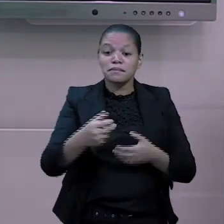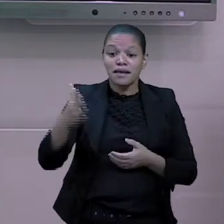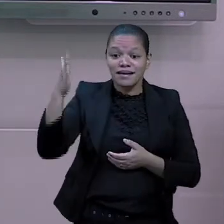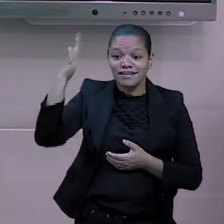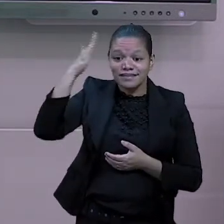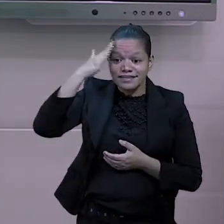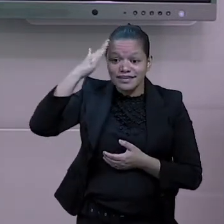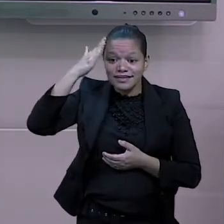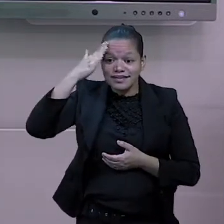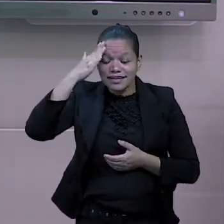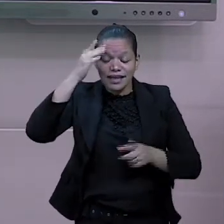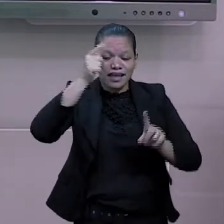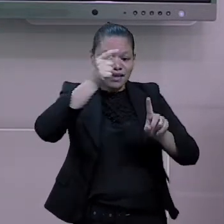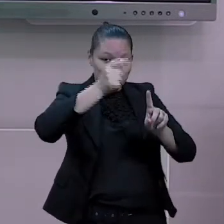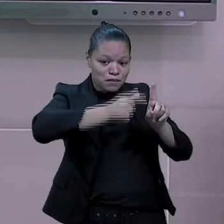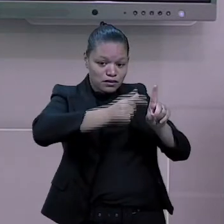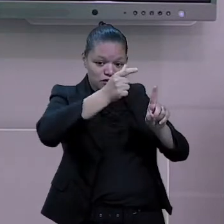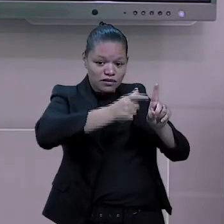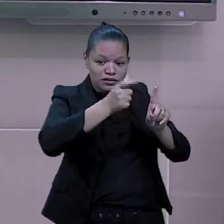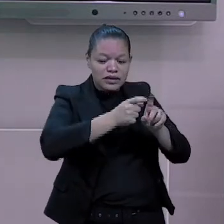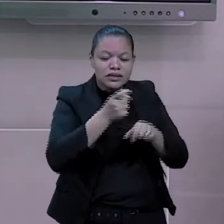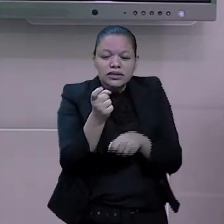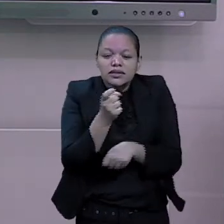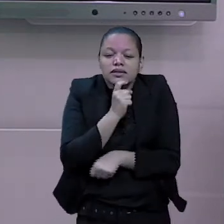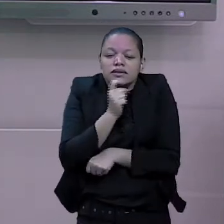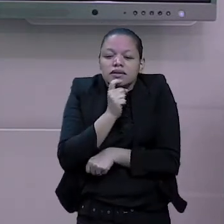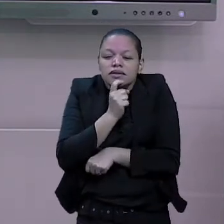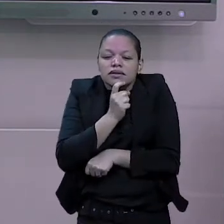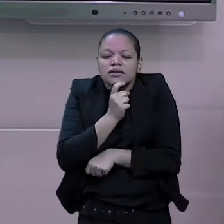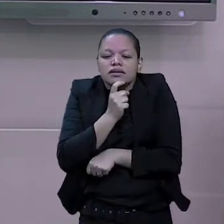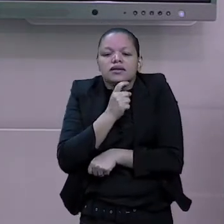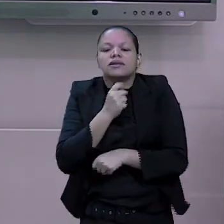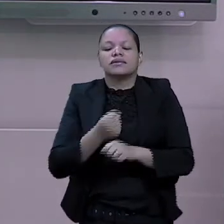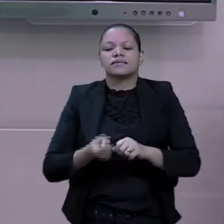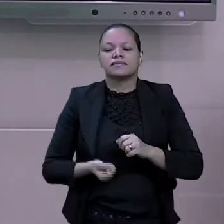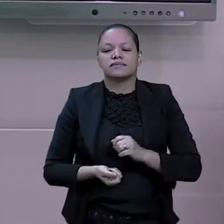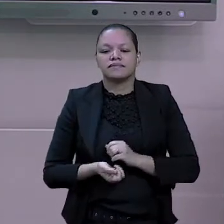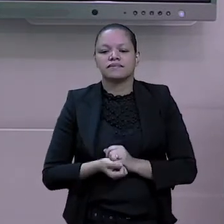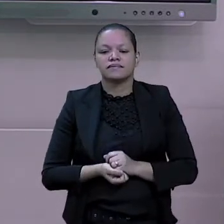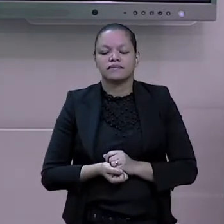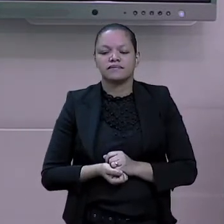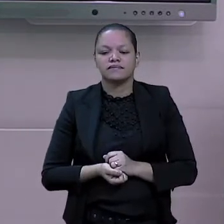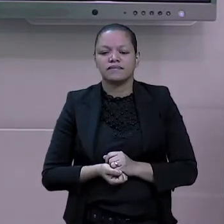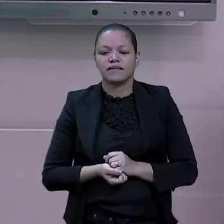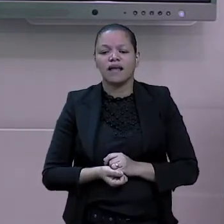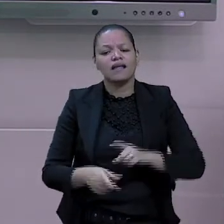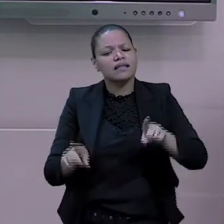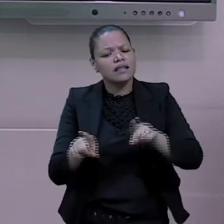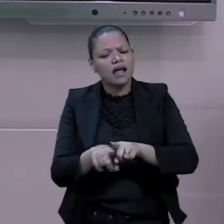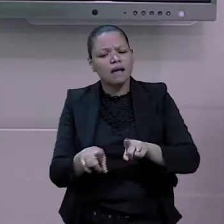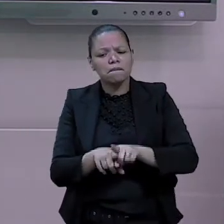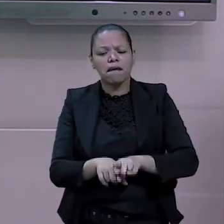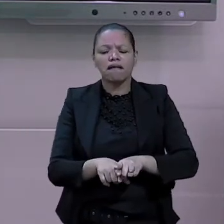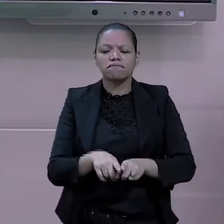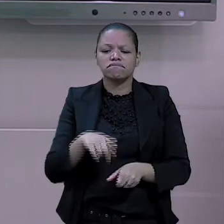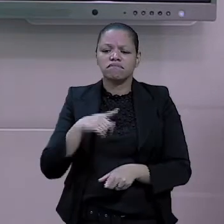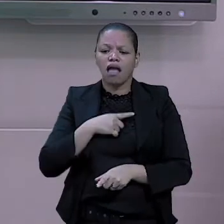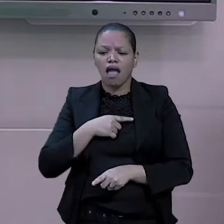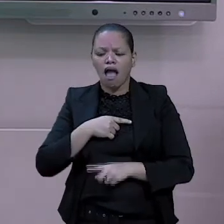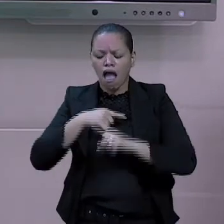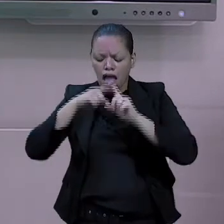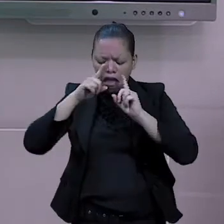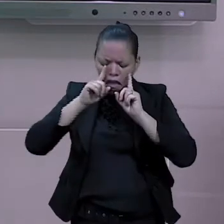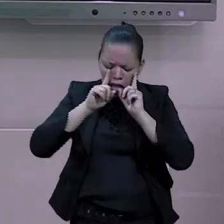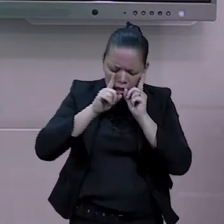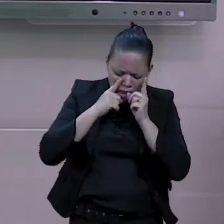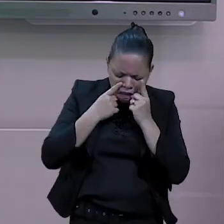personagem está com muito frio. Tem também, ó, a onomatopeia de choro. Tem o choro assim mais